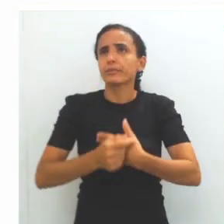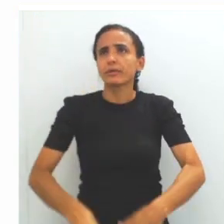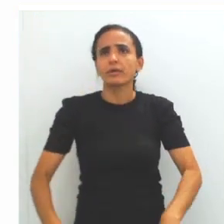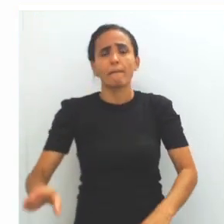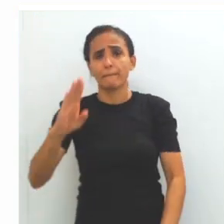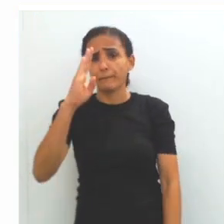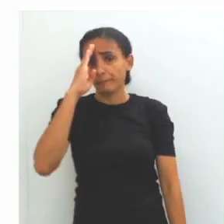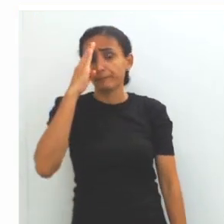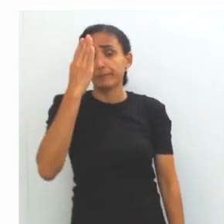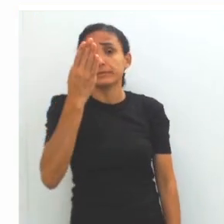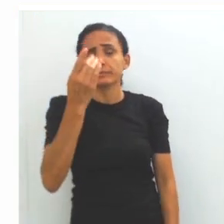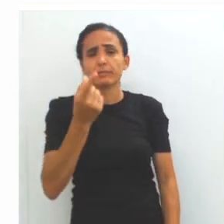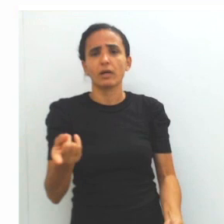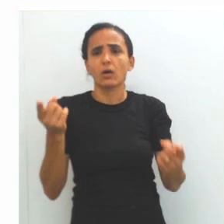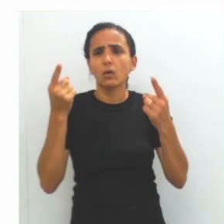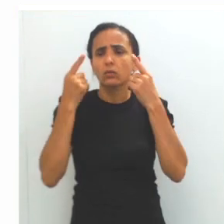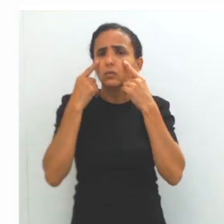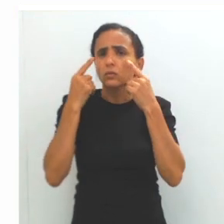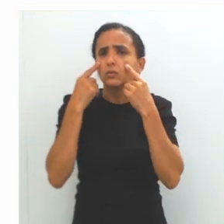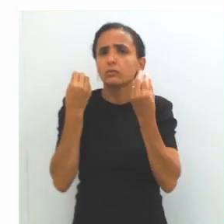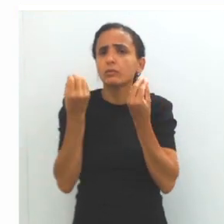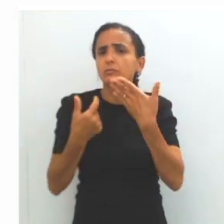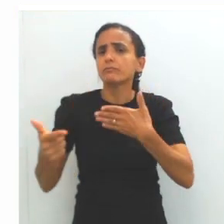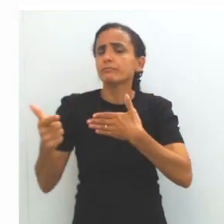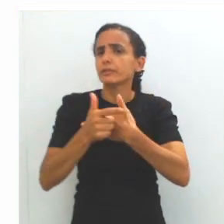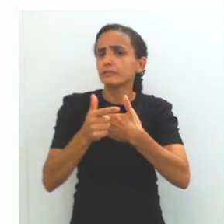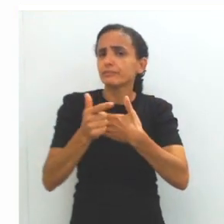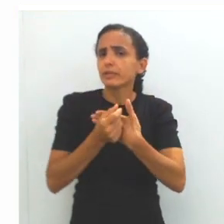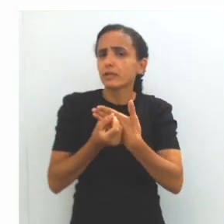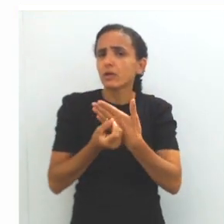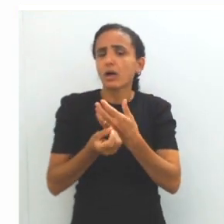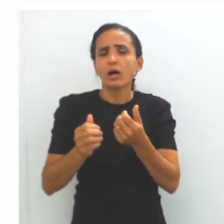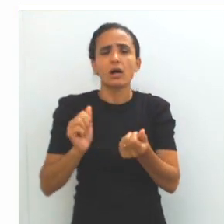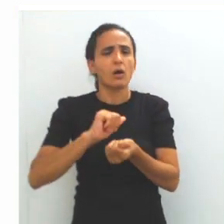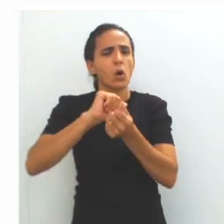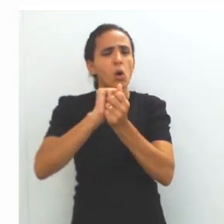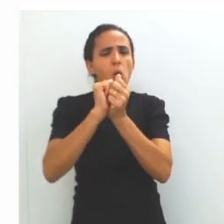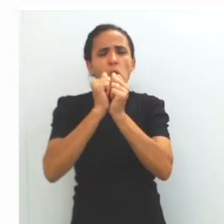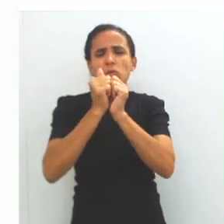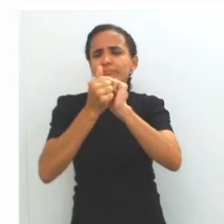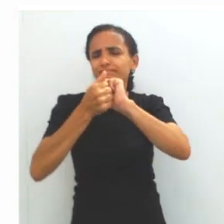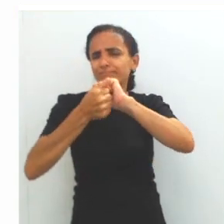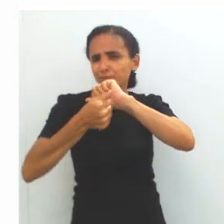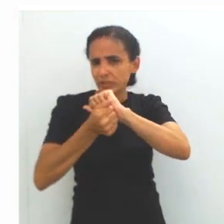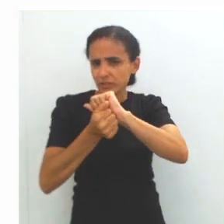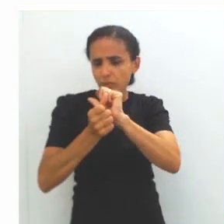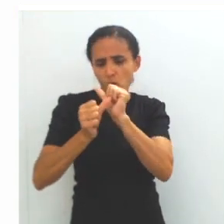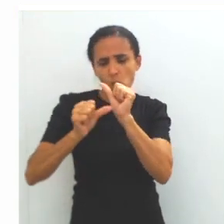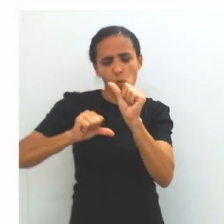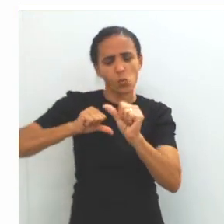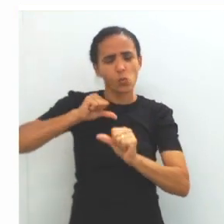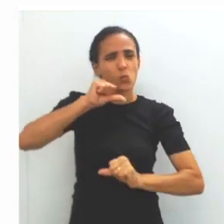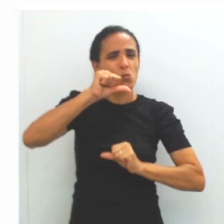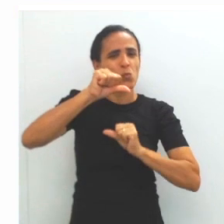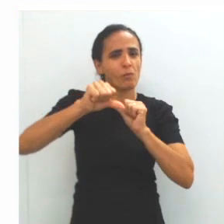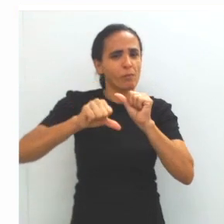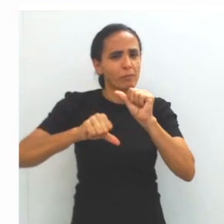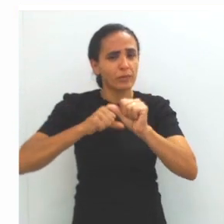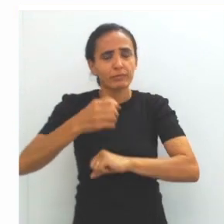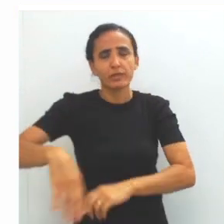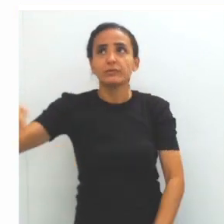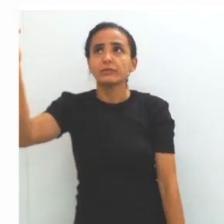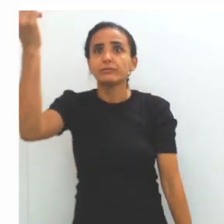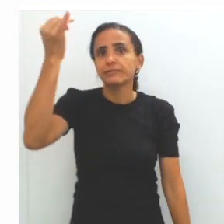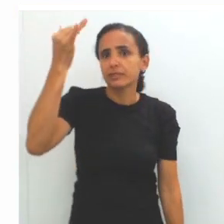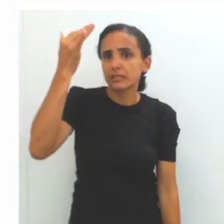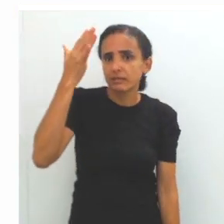tarefa principal, qual é a função do olho, Dantas? É converter, é transformar